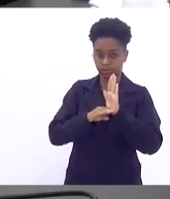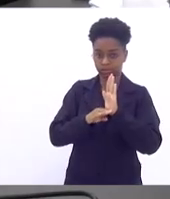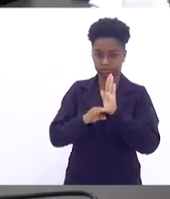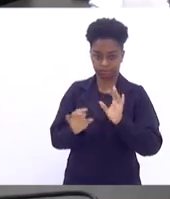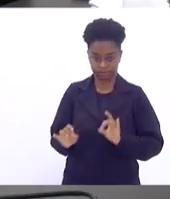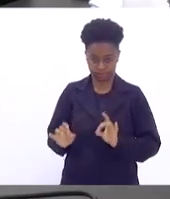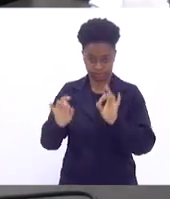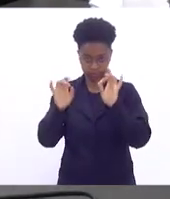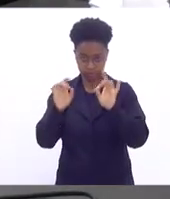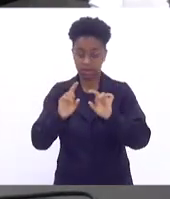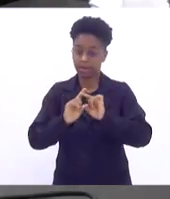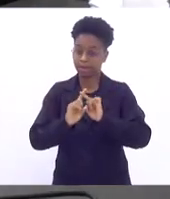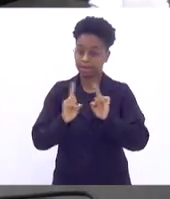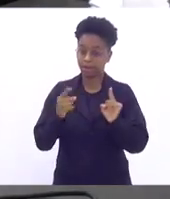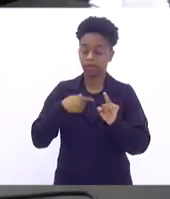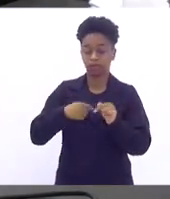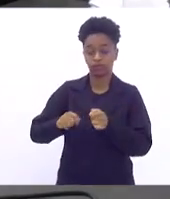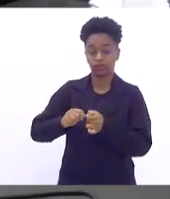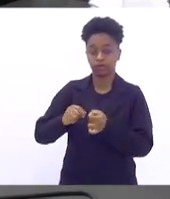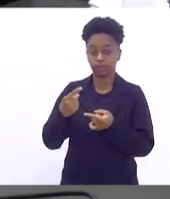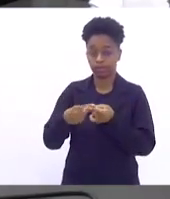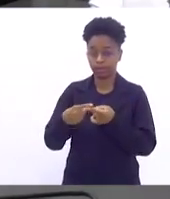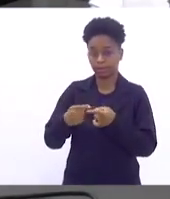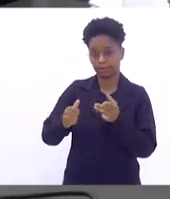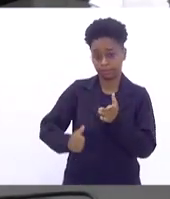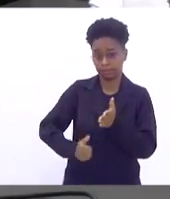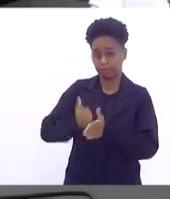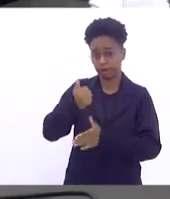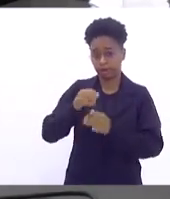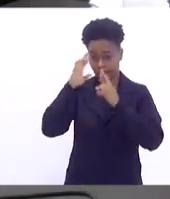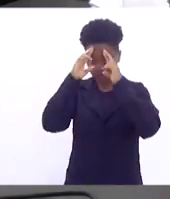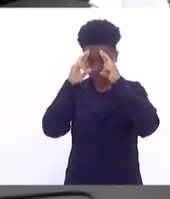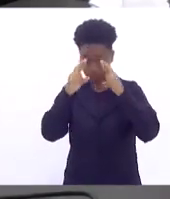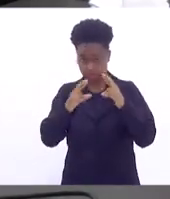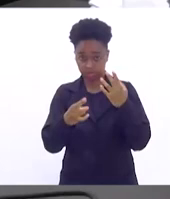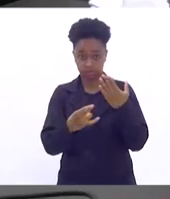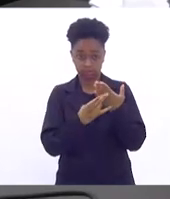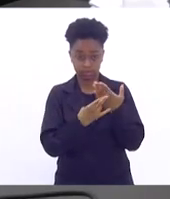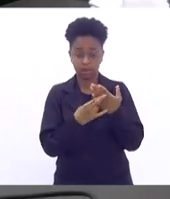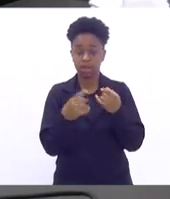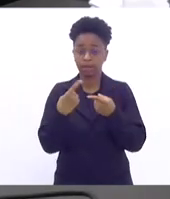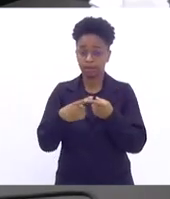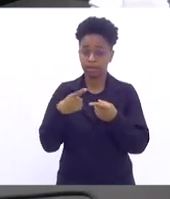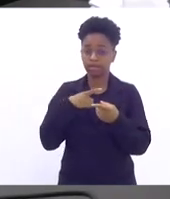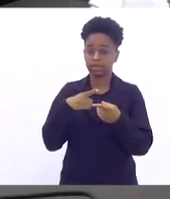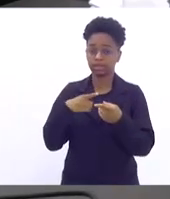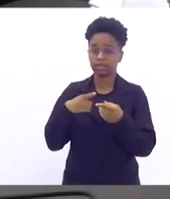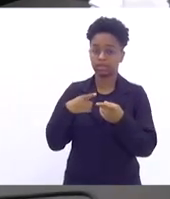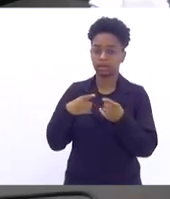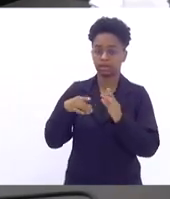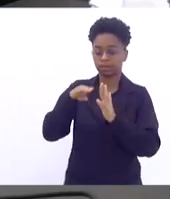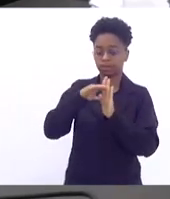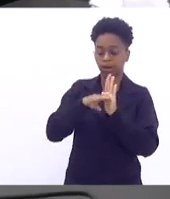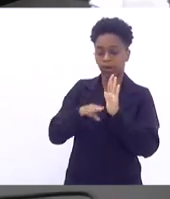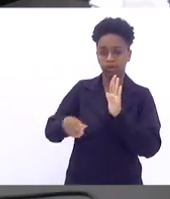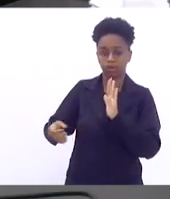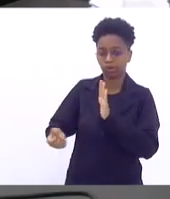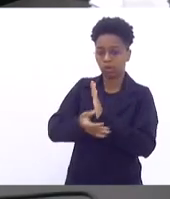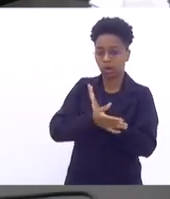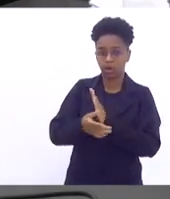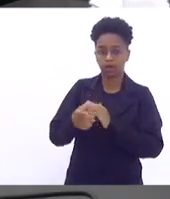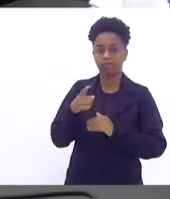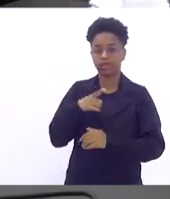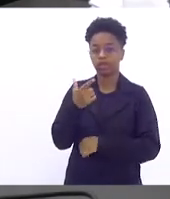mas o fiz porque em primeiro lugar respeitando o Regimento Regimento determina que para extensões extraordinárias e a gente tem 12 horas